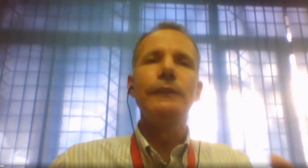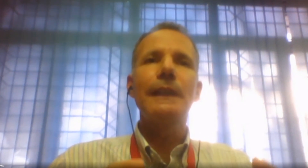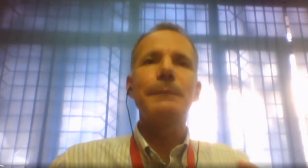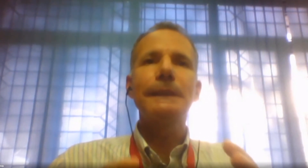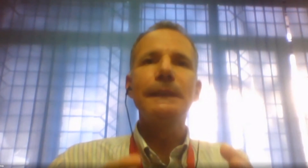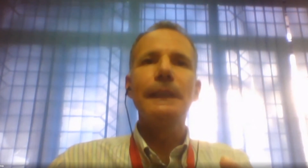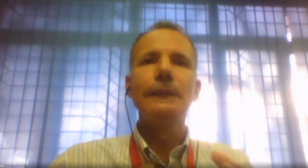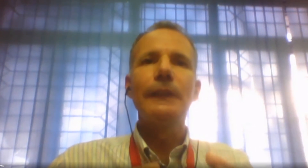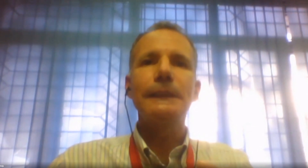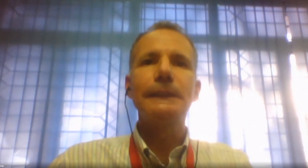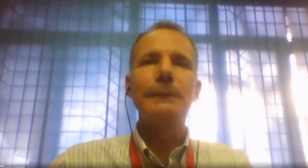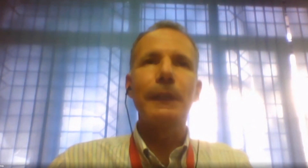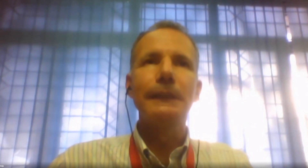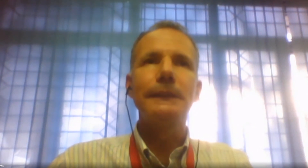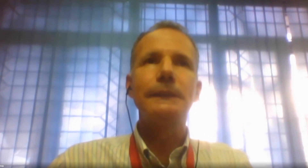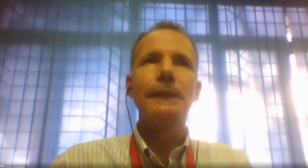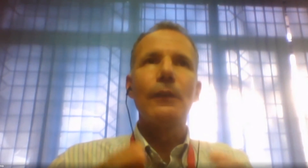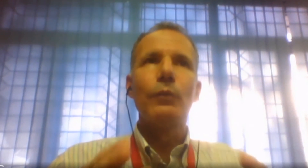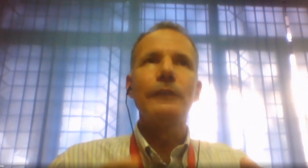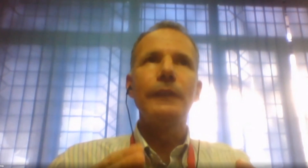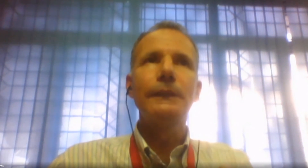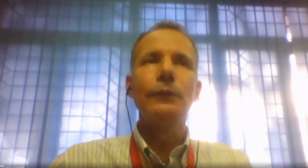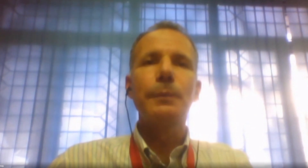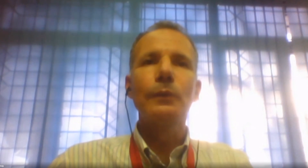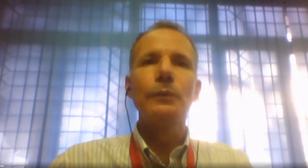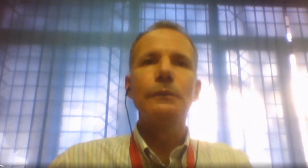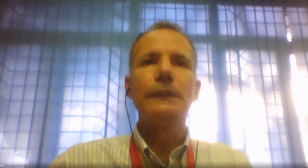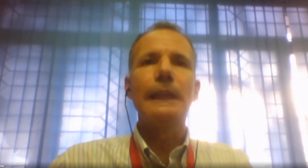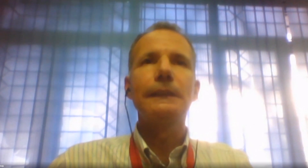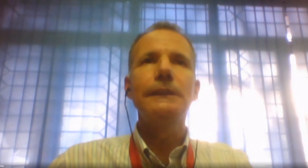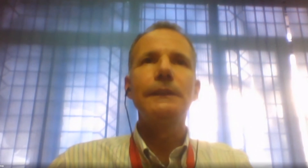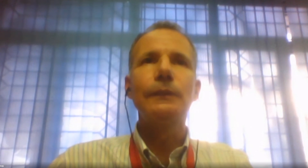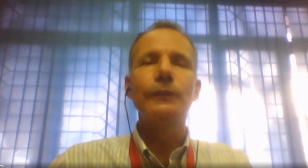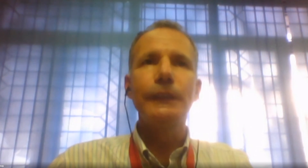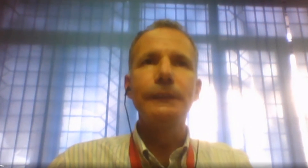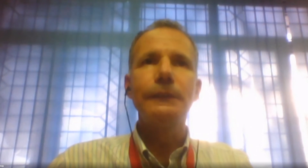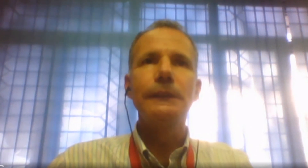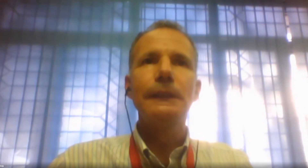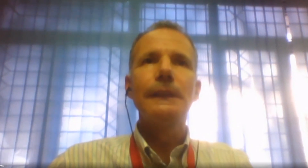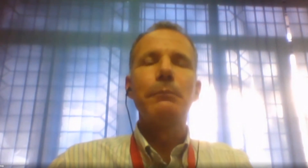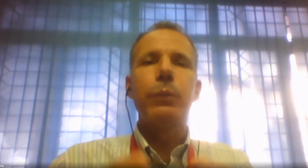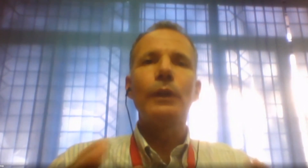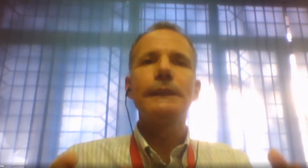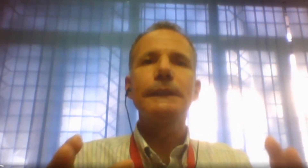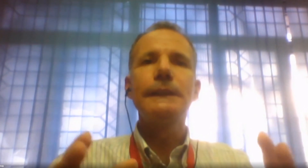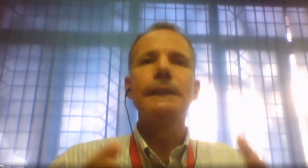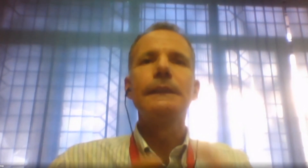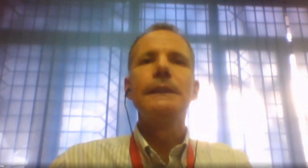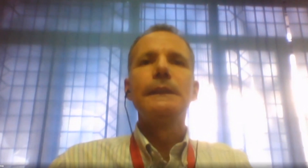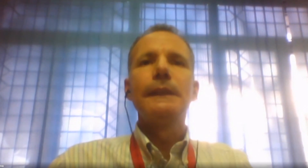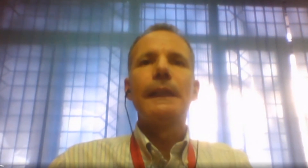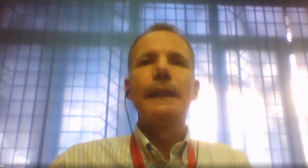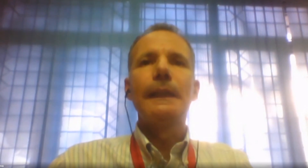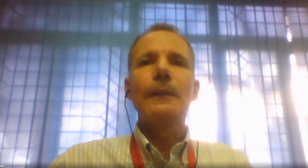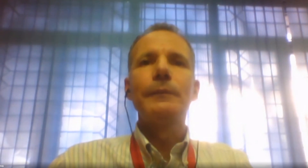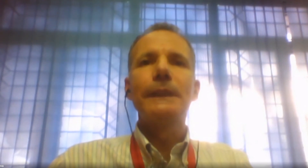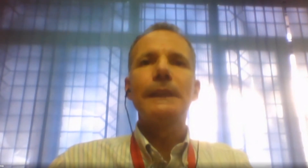e, inclusive, capacitando essas empresas, uma vez que os produtos delas desenvolvidos possa